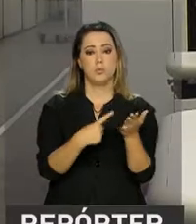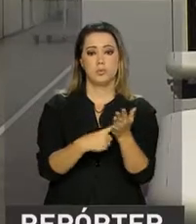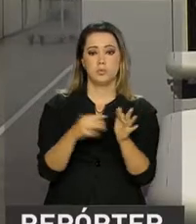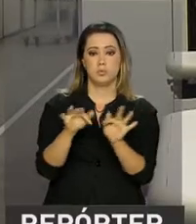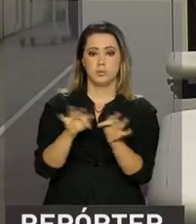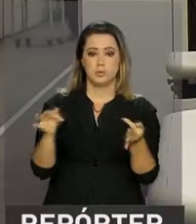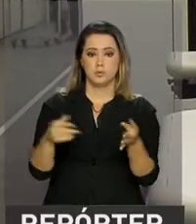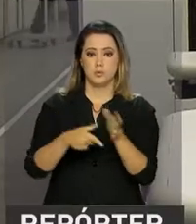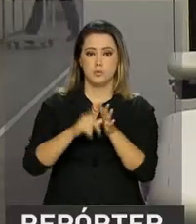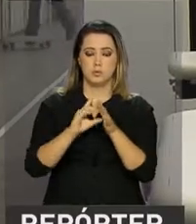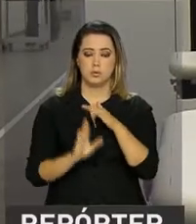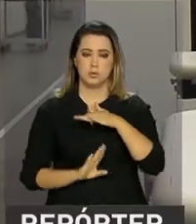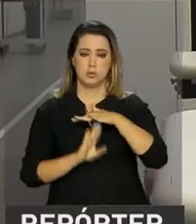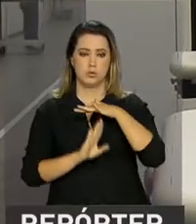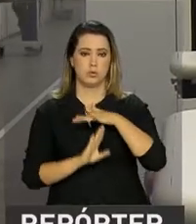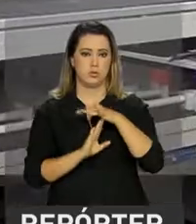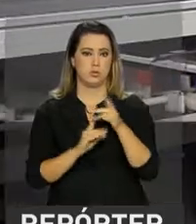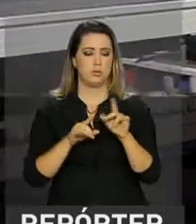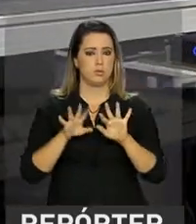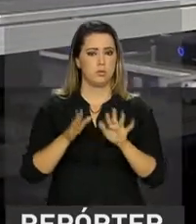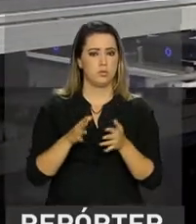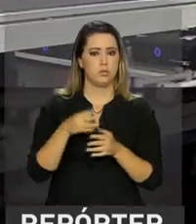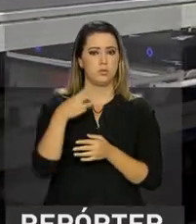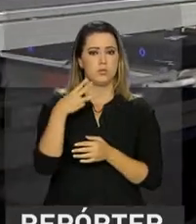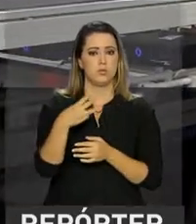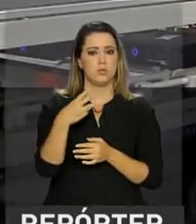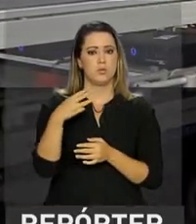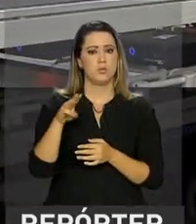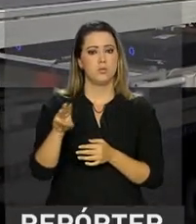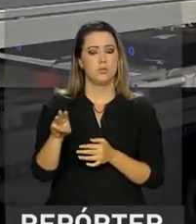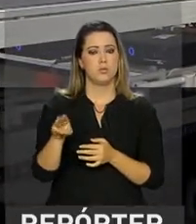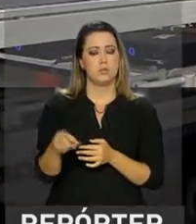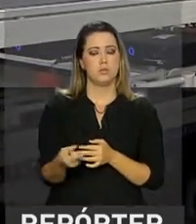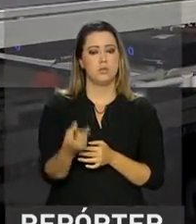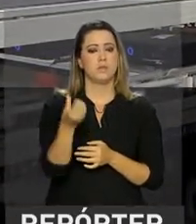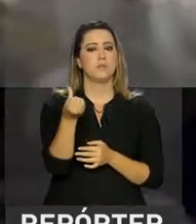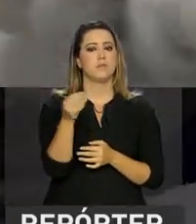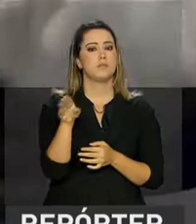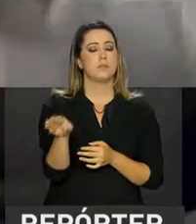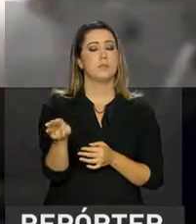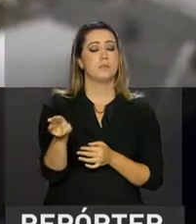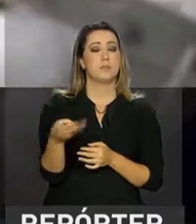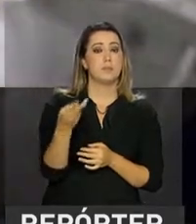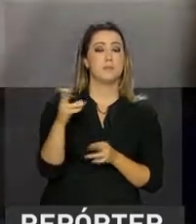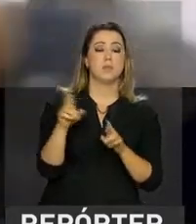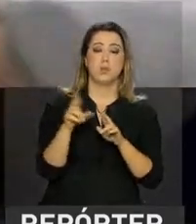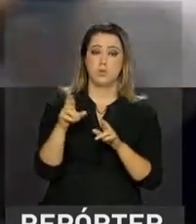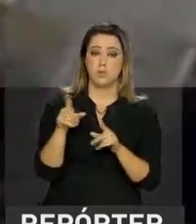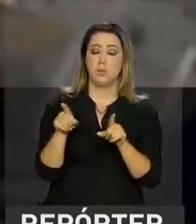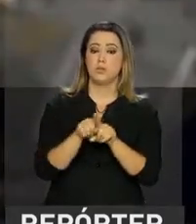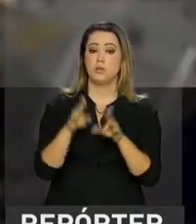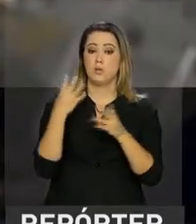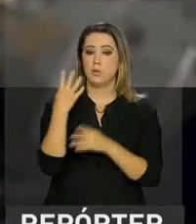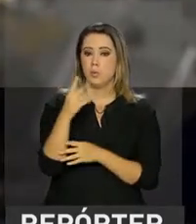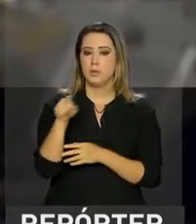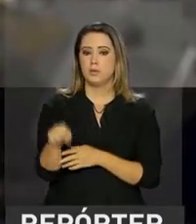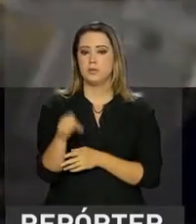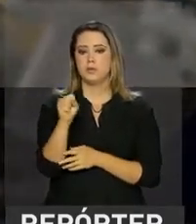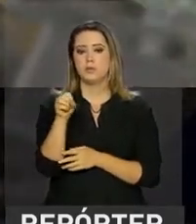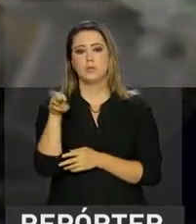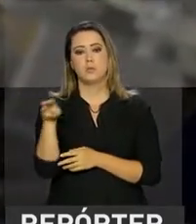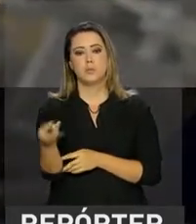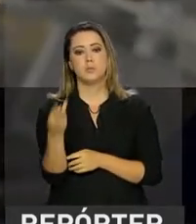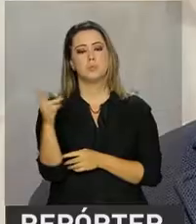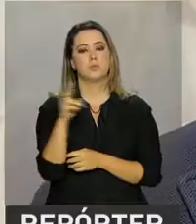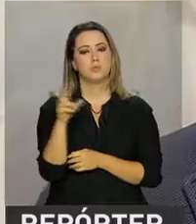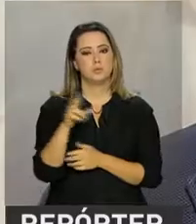que antes tinha teto de faturamento anual de três milhões e seiscentos mil passou para 4 milhões e 800